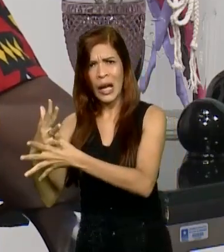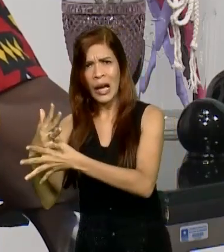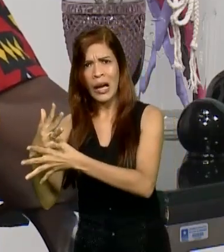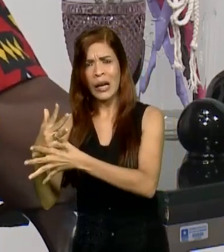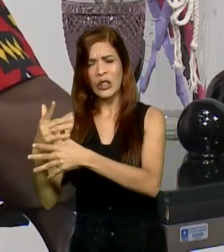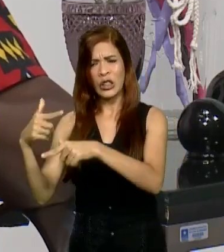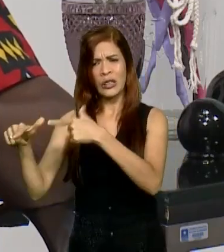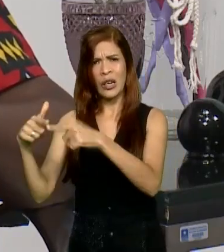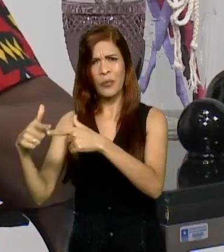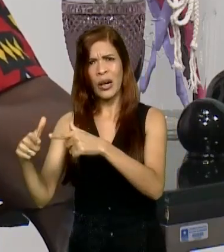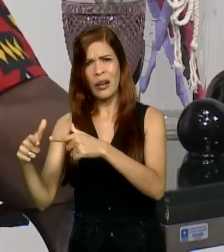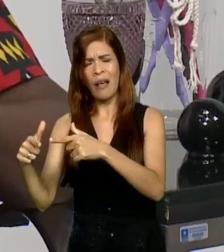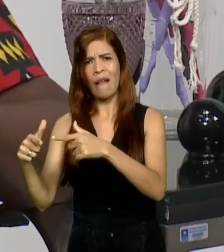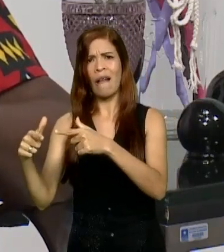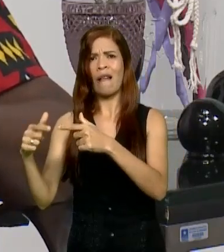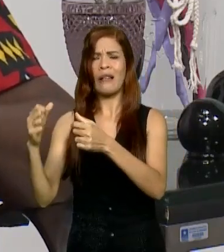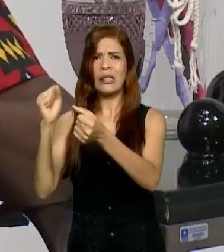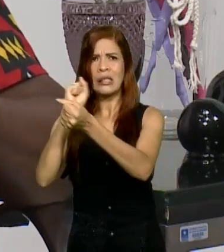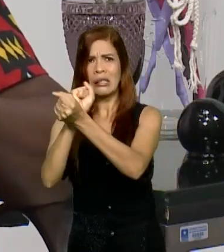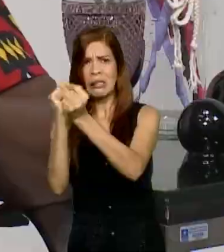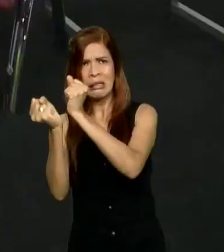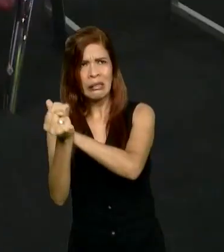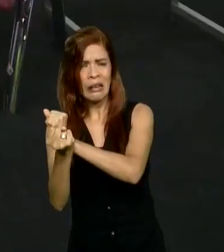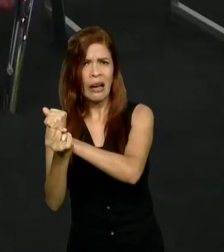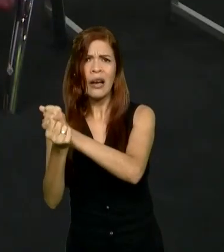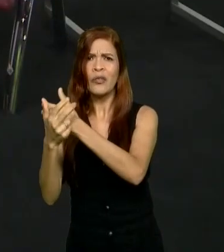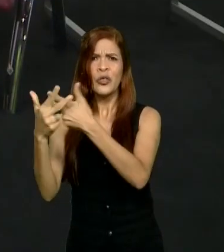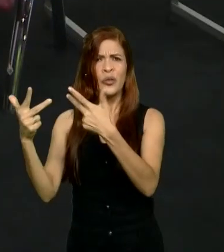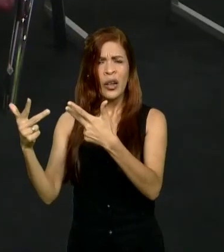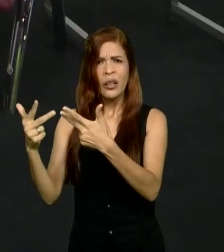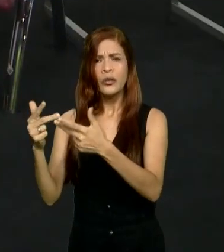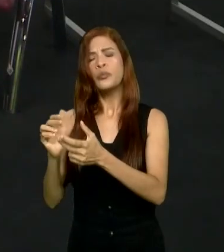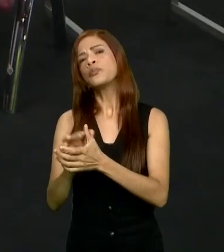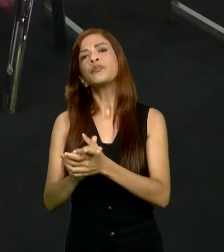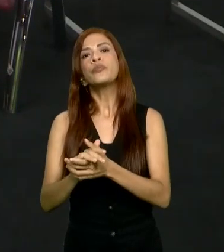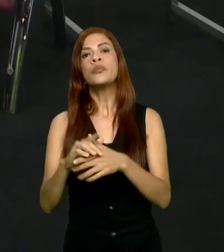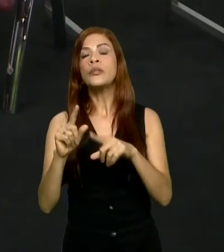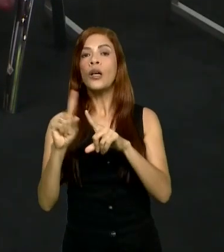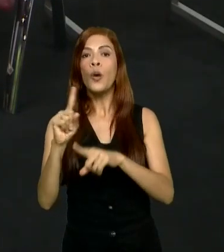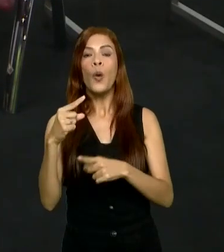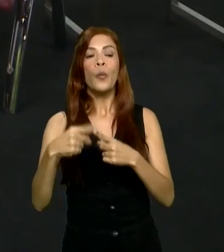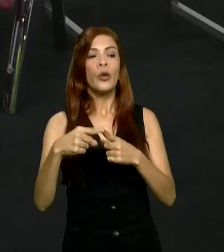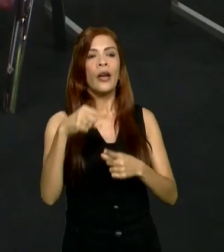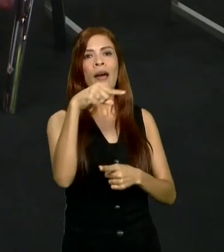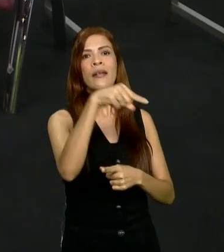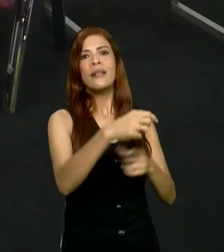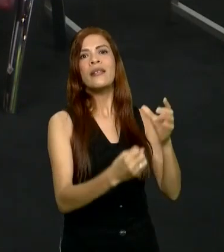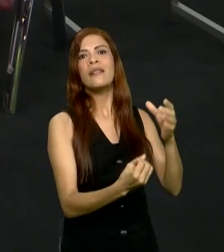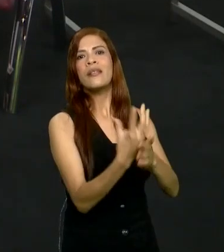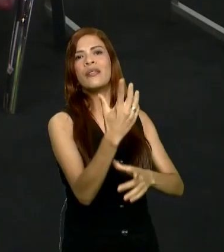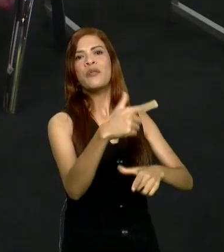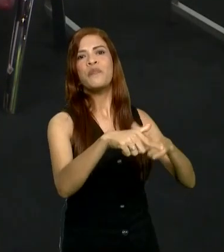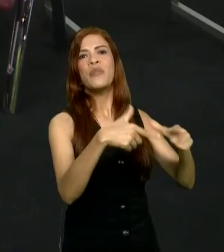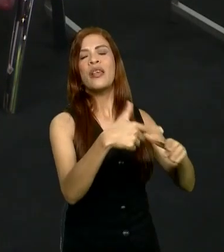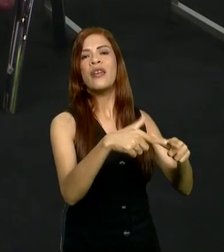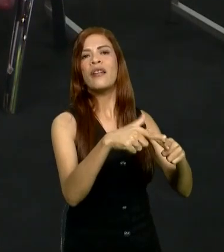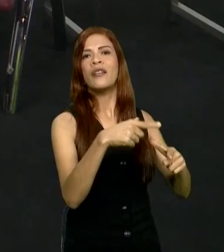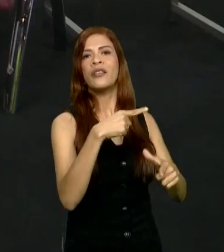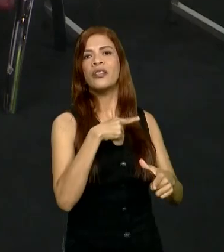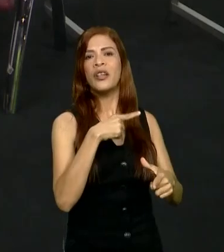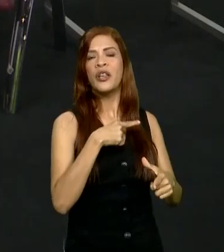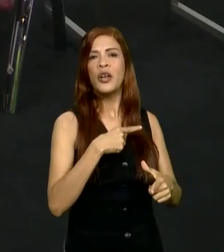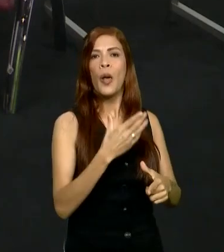exemplo, trabalho escravo, etc. Além de gerar essa alimentação de qualidade. Para ele isso consumir para vender,